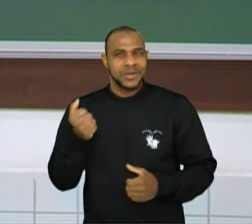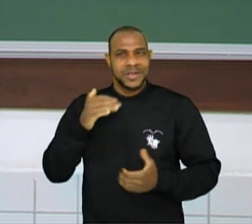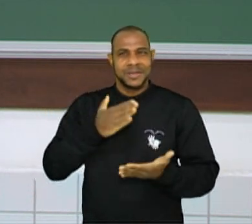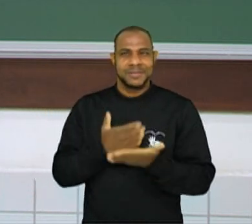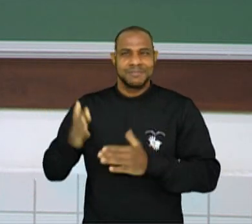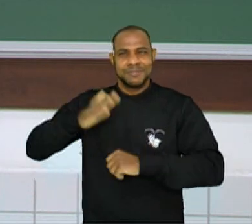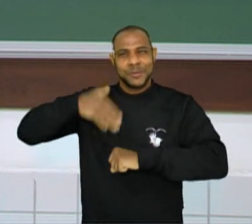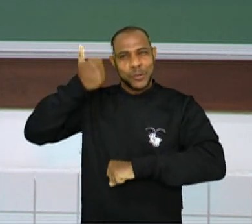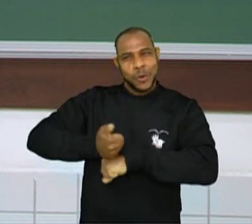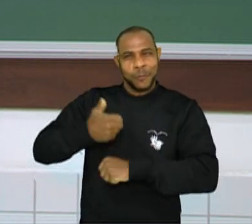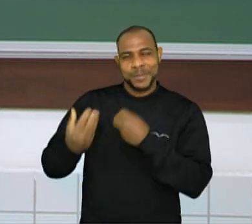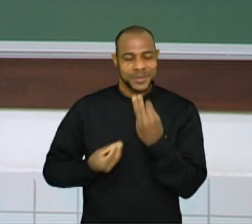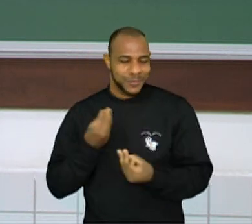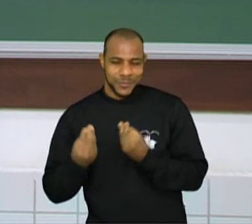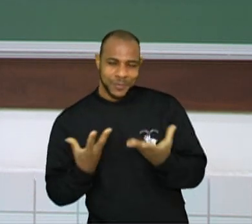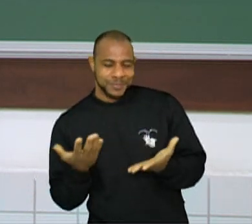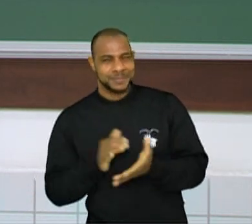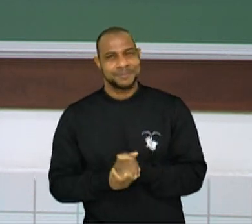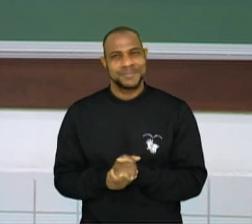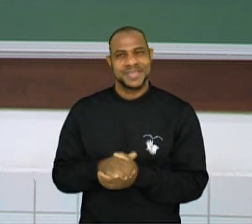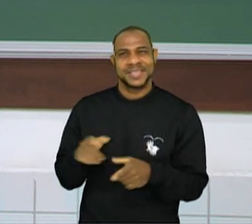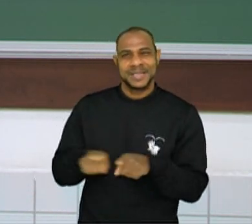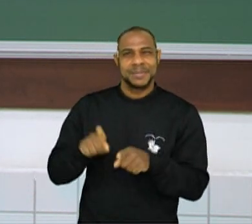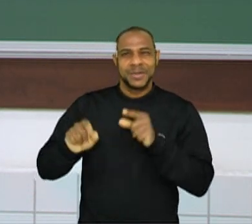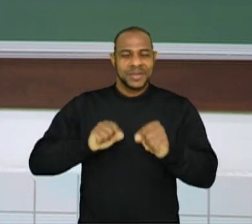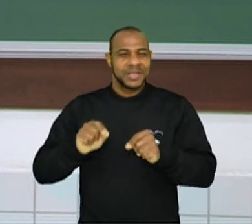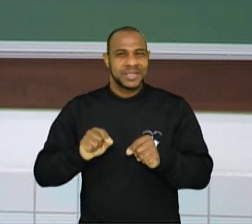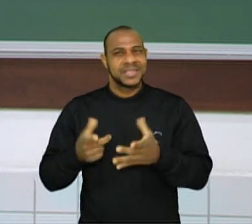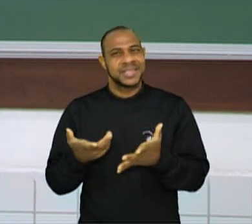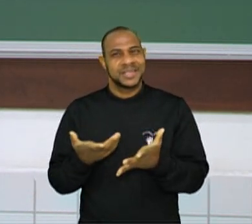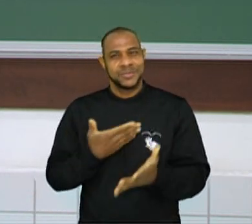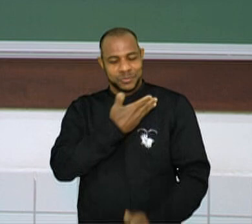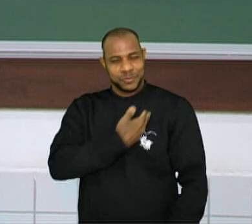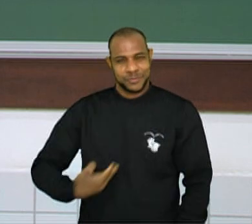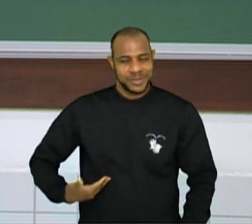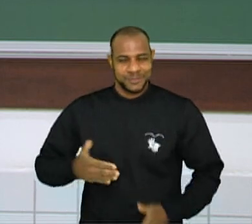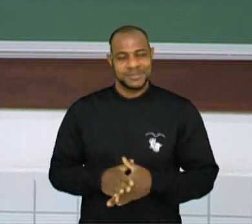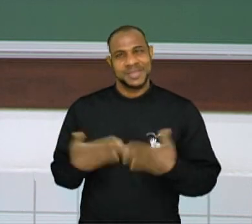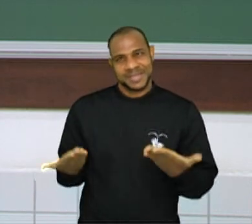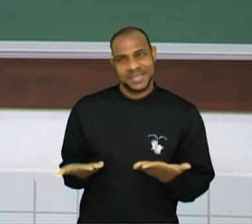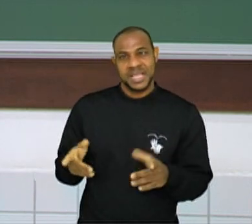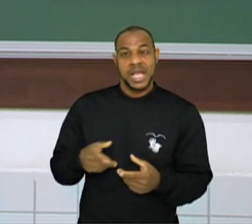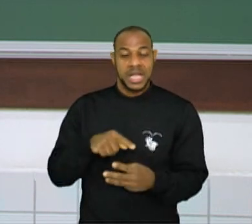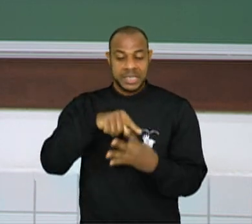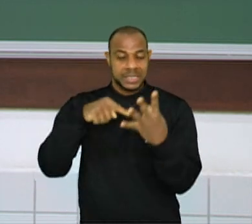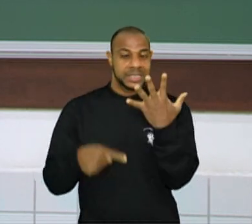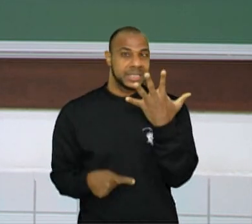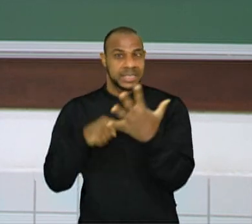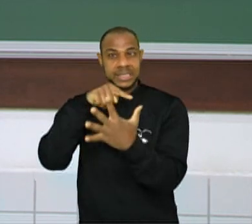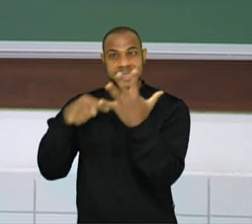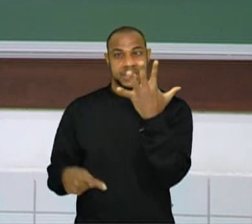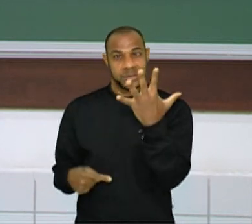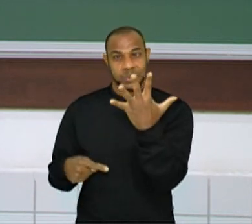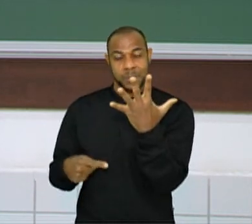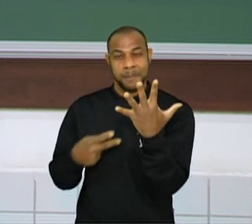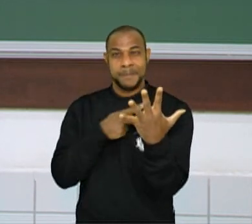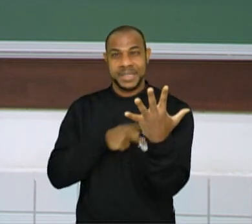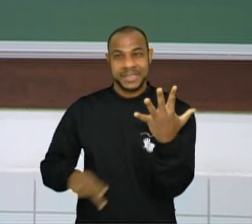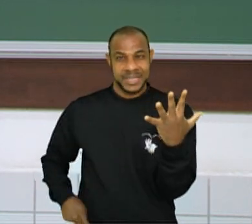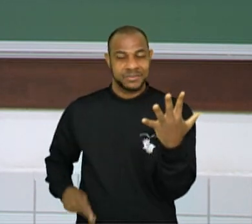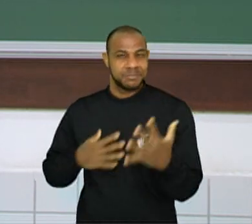implantação, né? Que foi a implantação aí do regime militar, que foram os governos de militares. 5 presidentes militares que tivemos entre